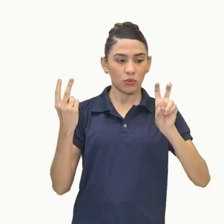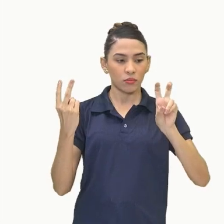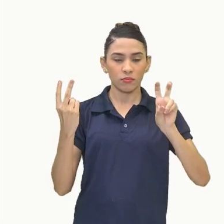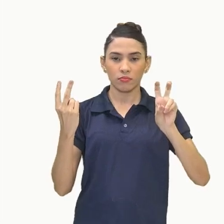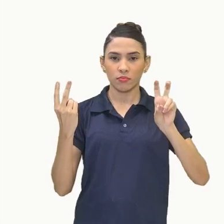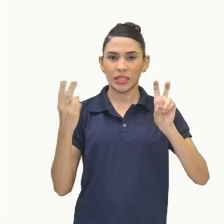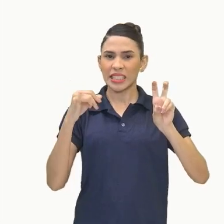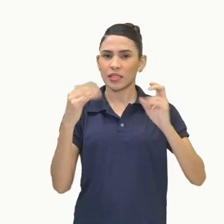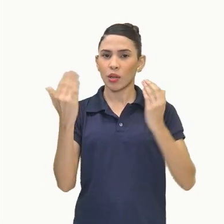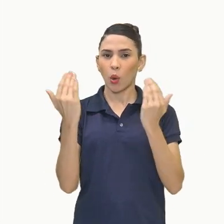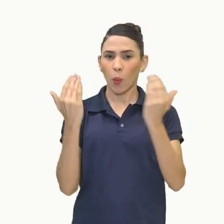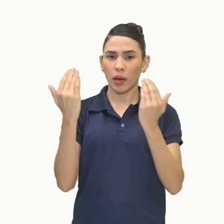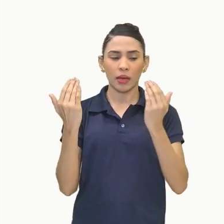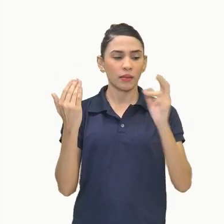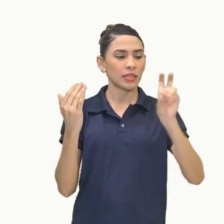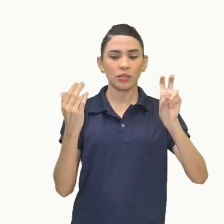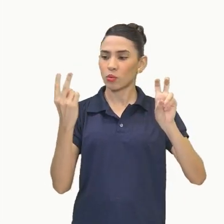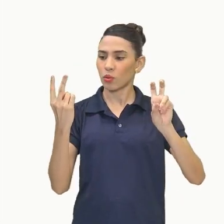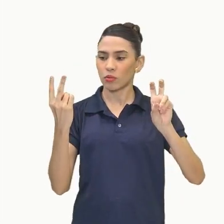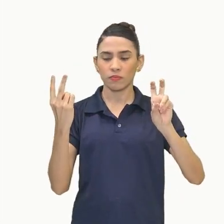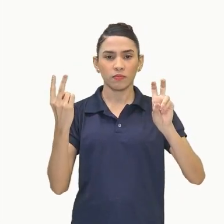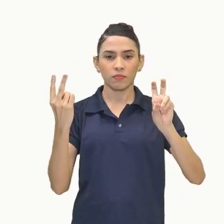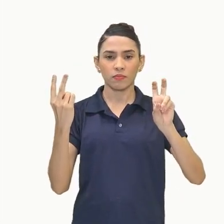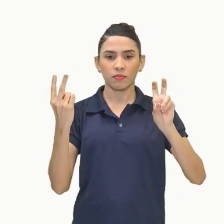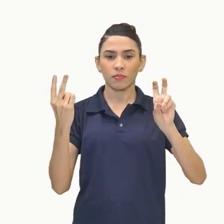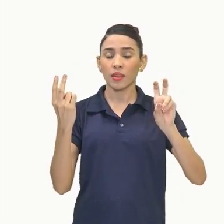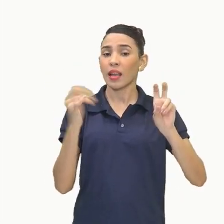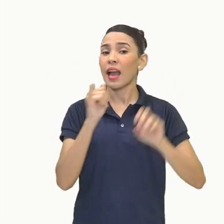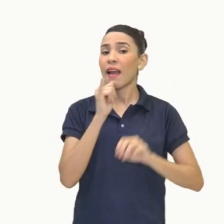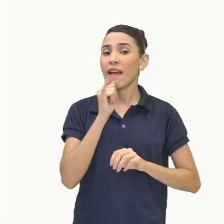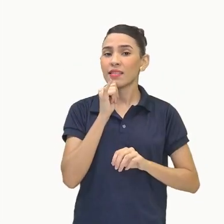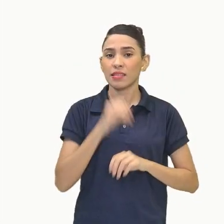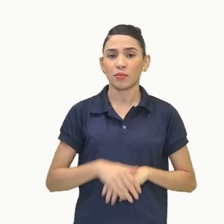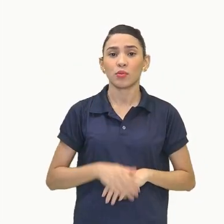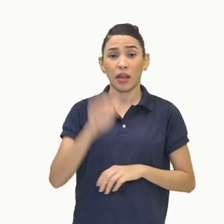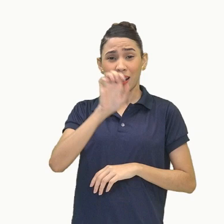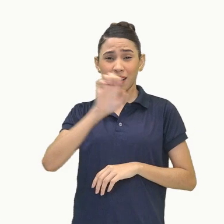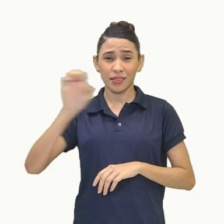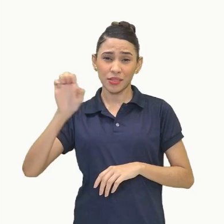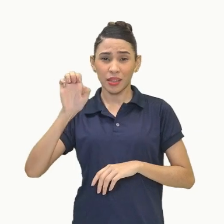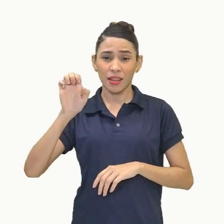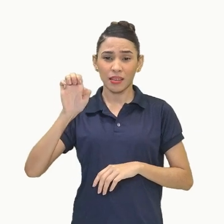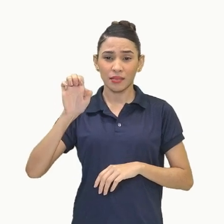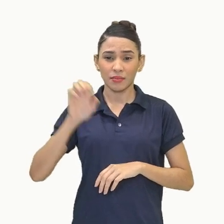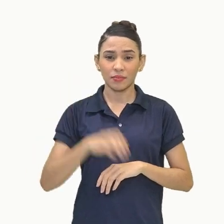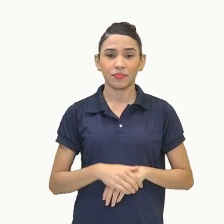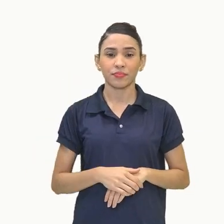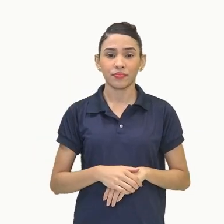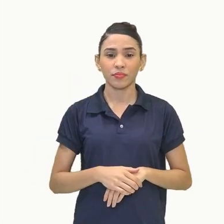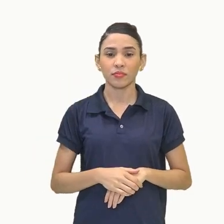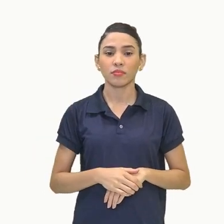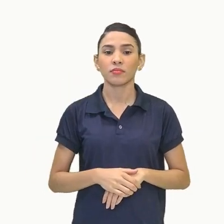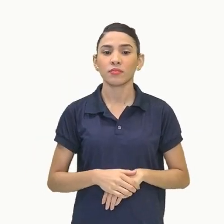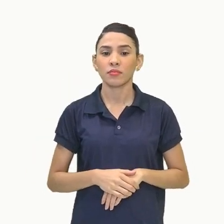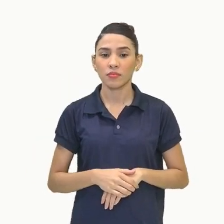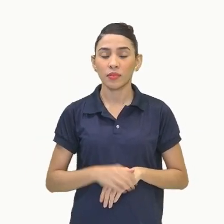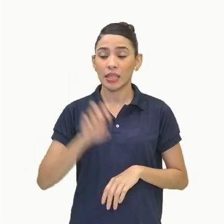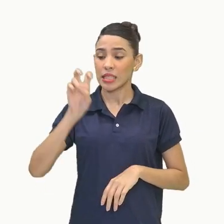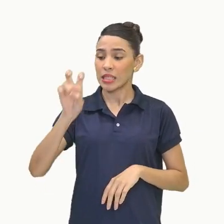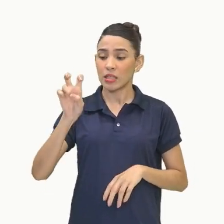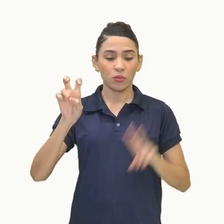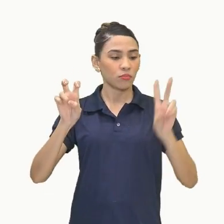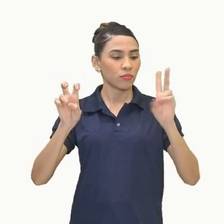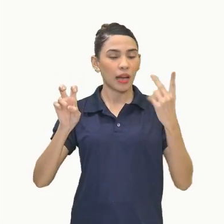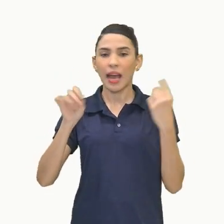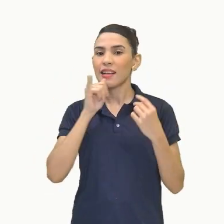Ou seja, quem está à esquerda, Então, quem está aqui, à esquerda, ou seja, o 5